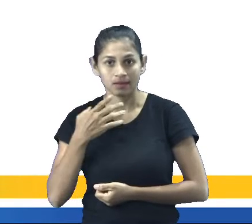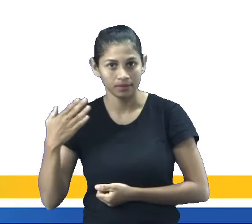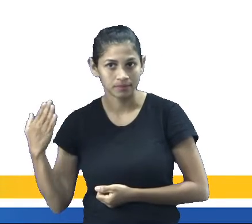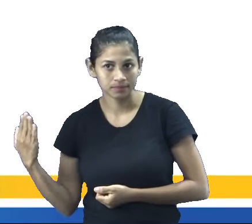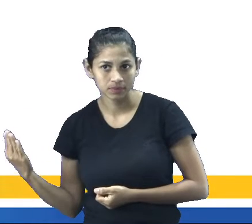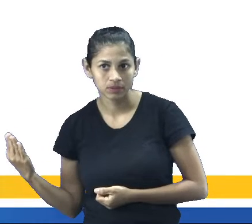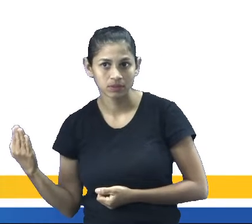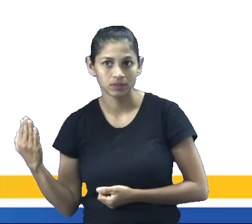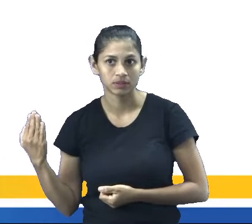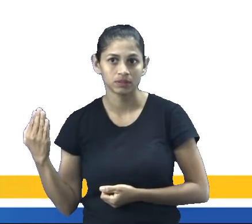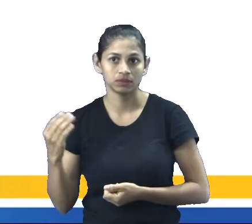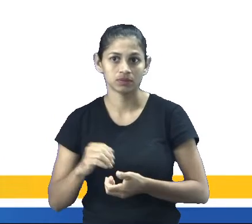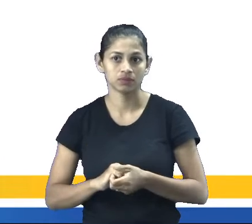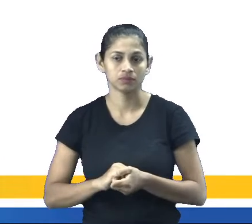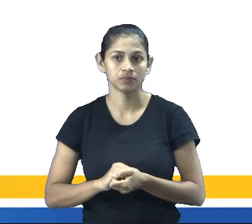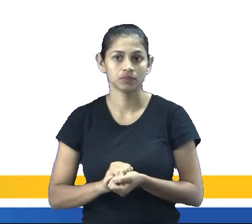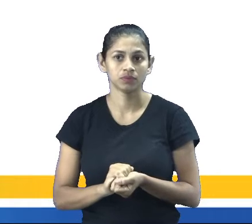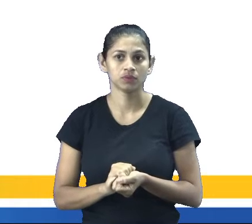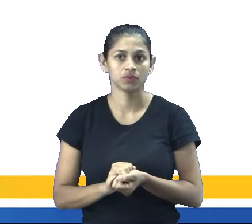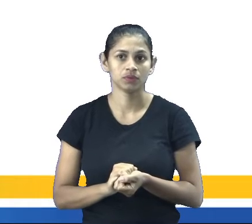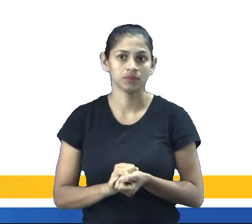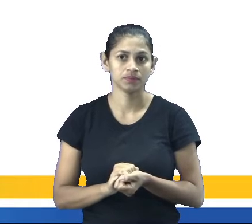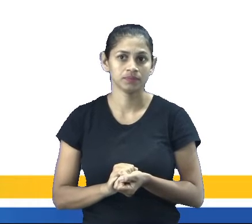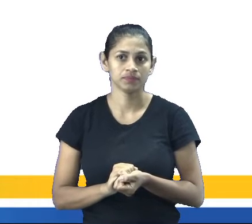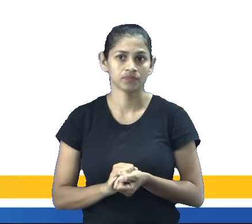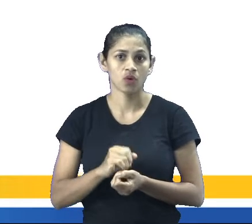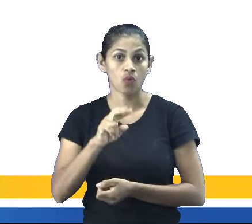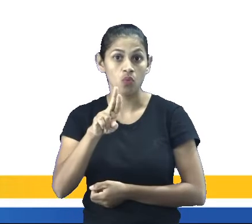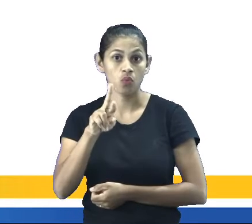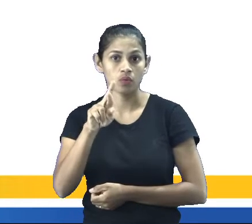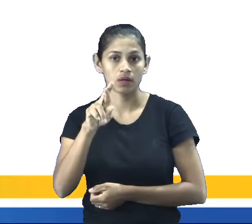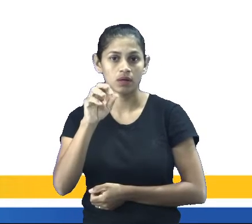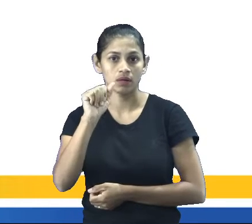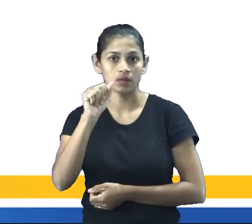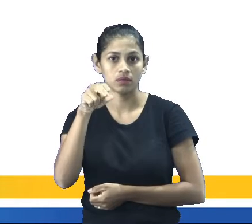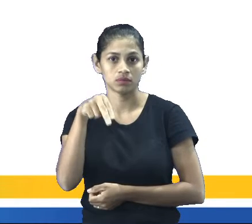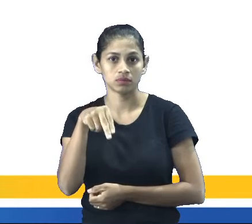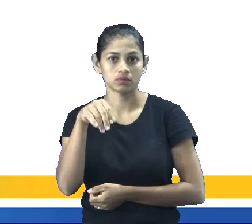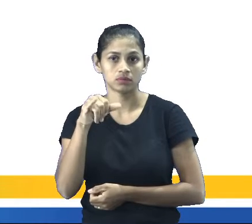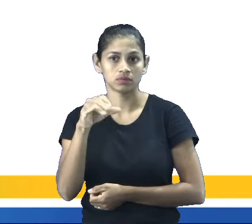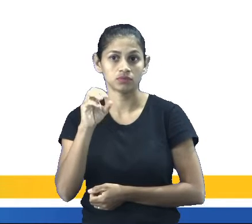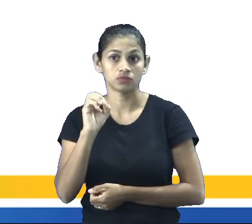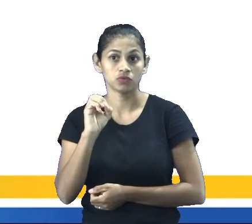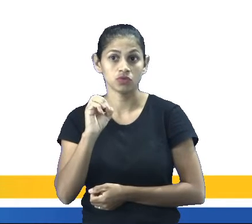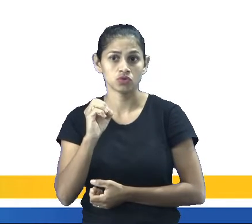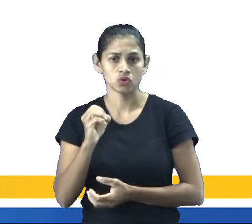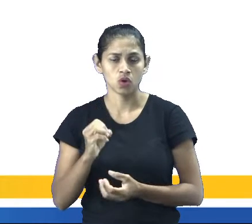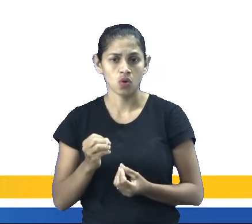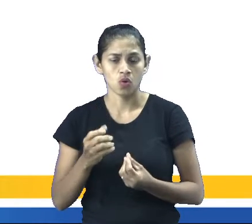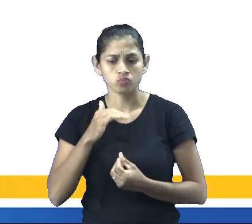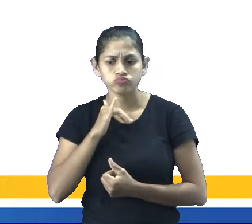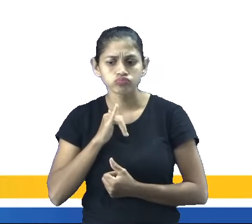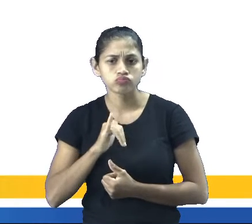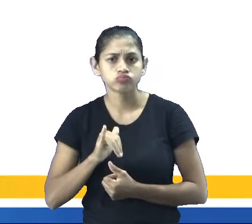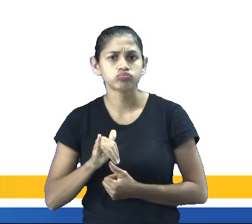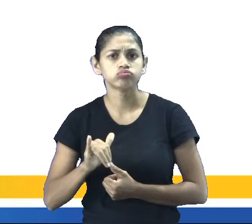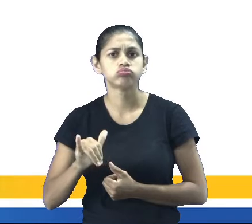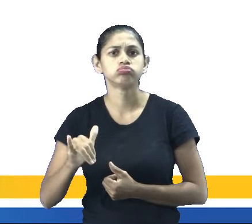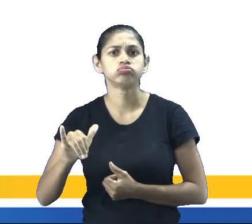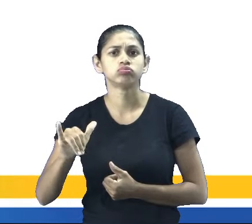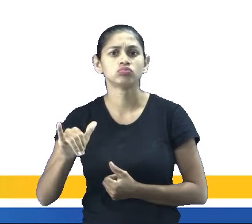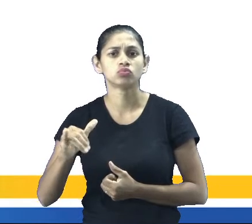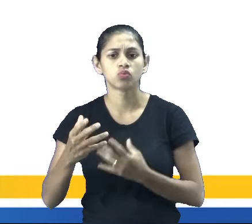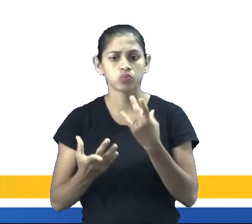o quê? Vai acontecer essa fissão nuclear ali do urânio. Então ela vai liberar muita energia em forma de calor.